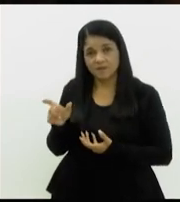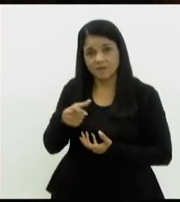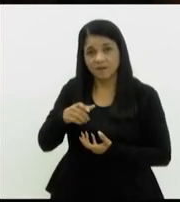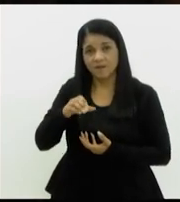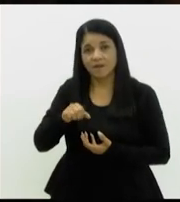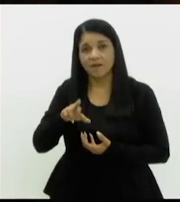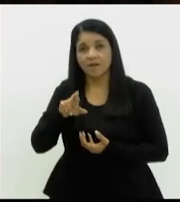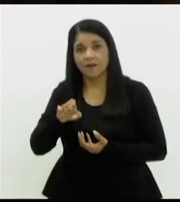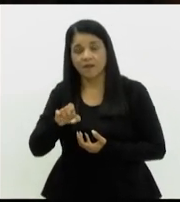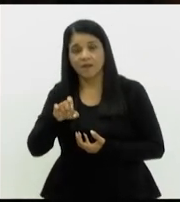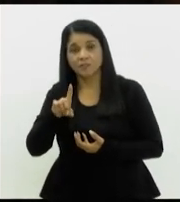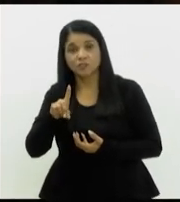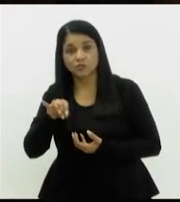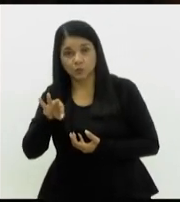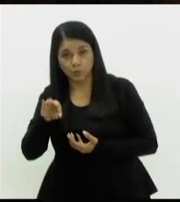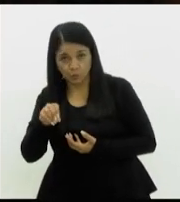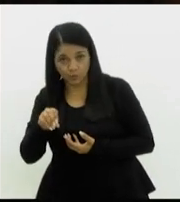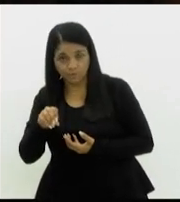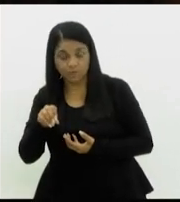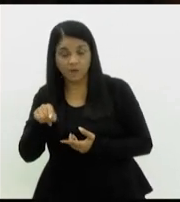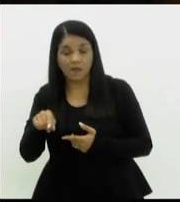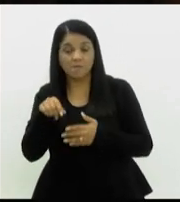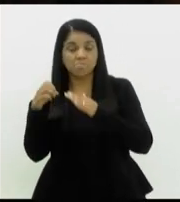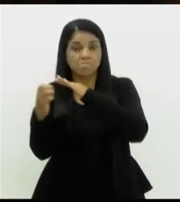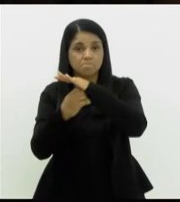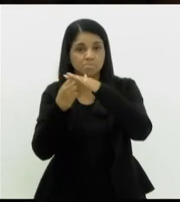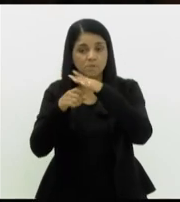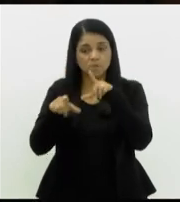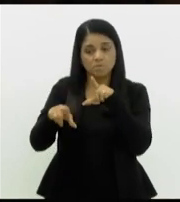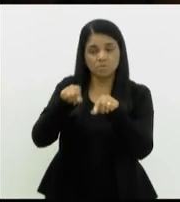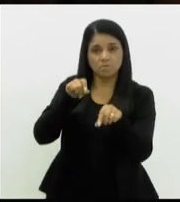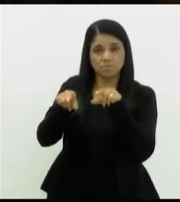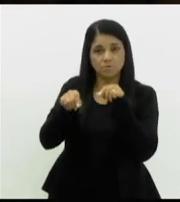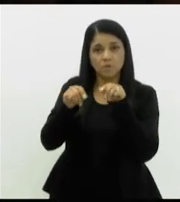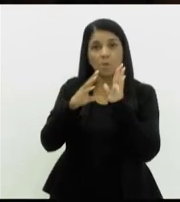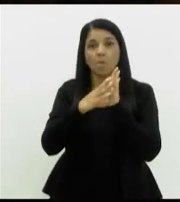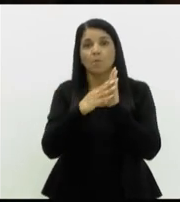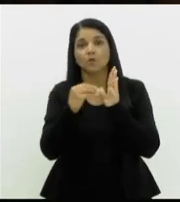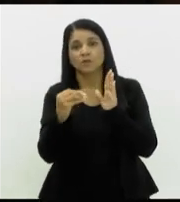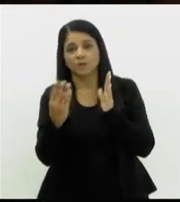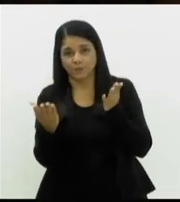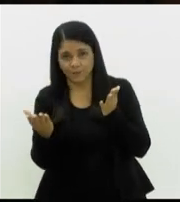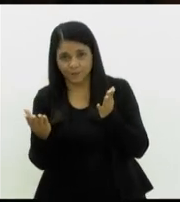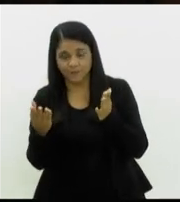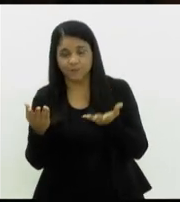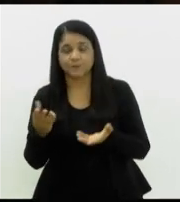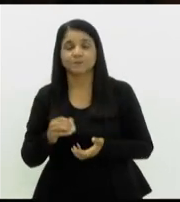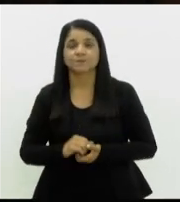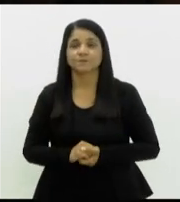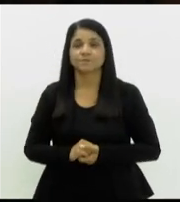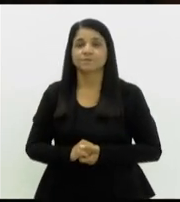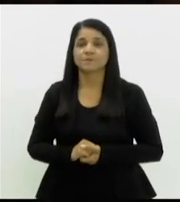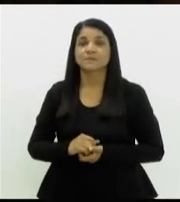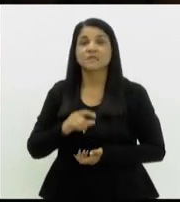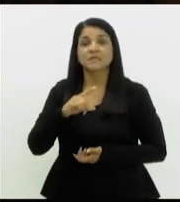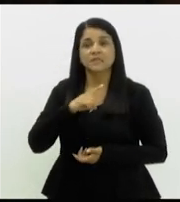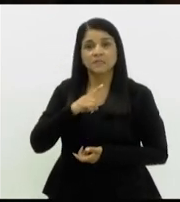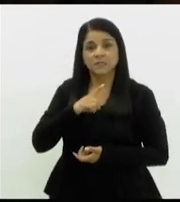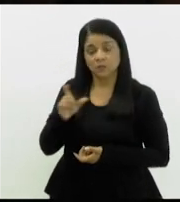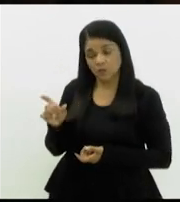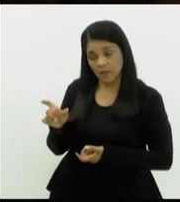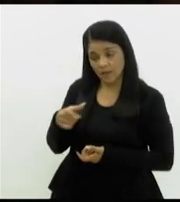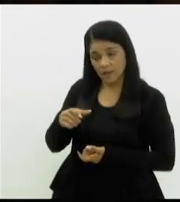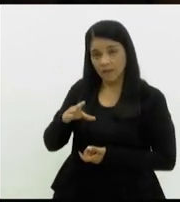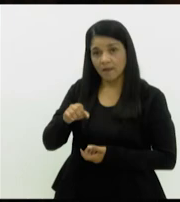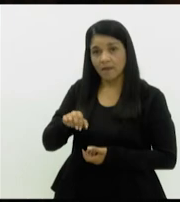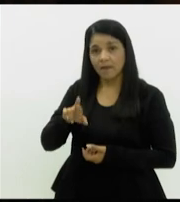a empresa possa fazer a opção por determinado modelo. Agora, tendo créditos a mais a